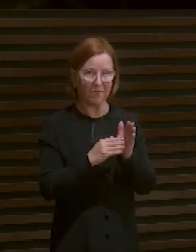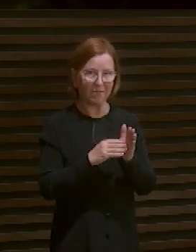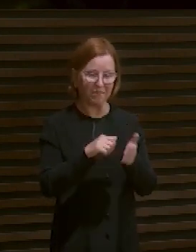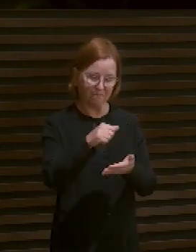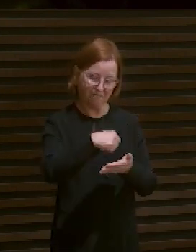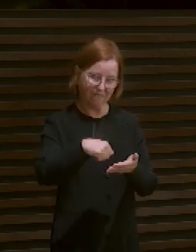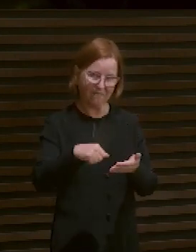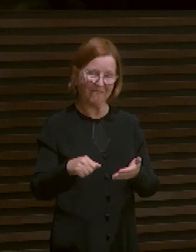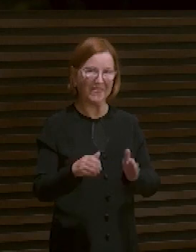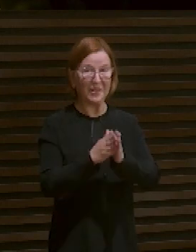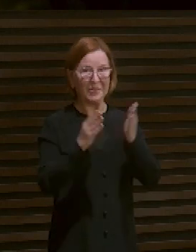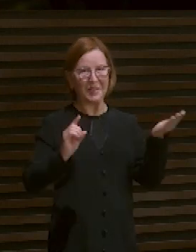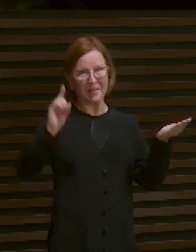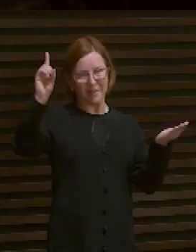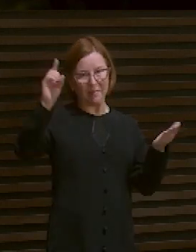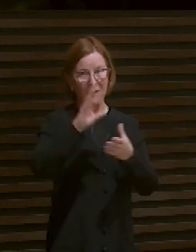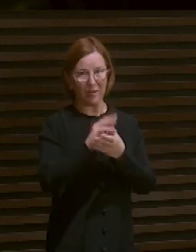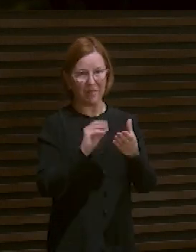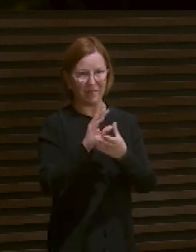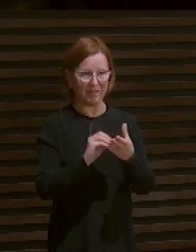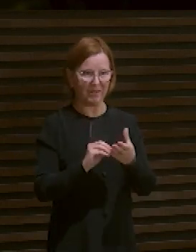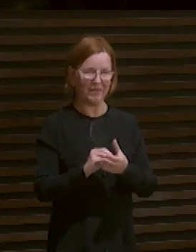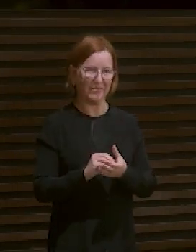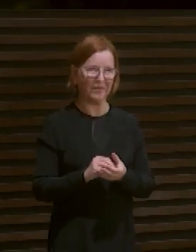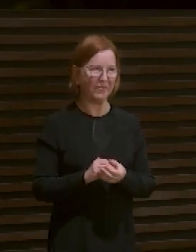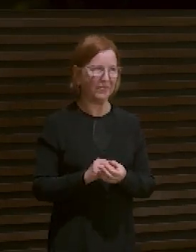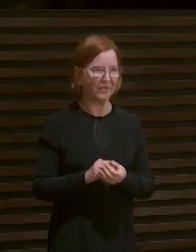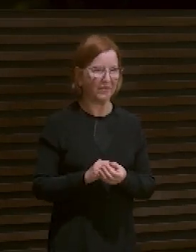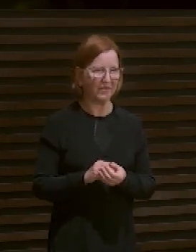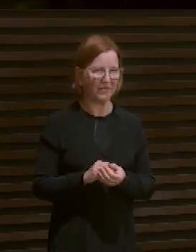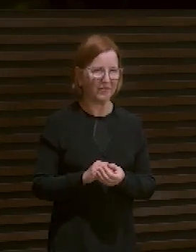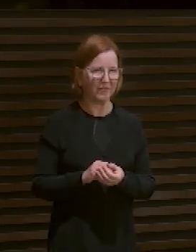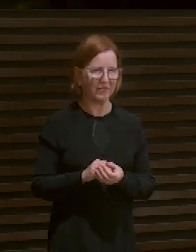Uma Bíblia copiada